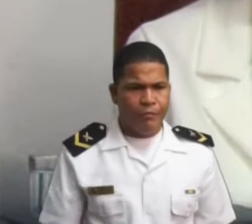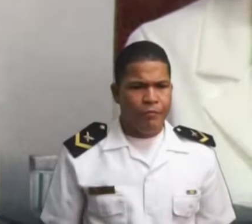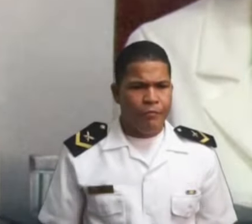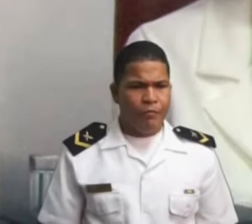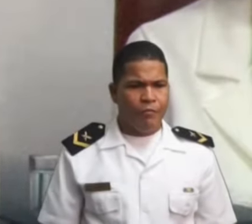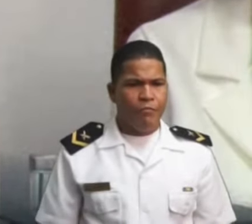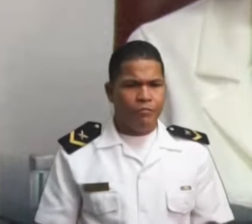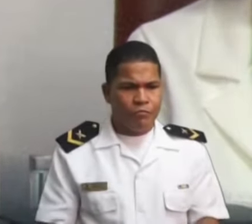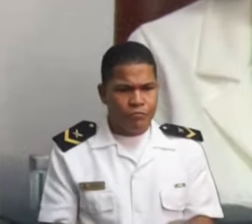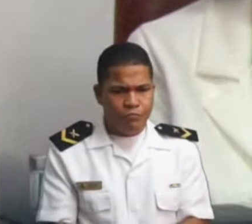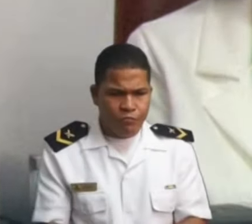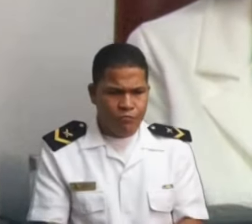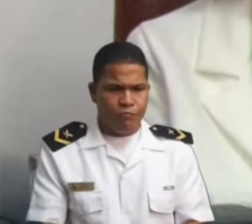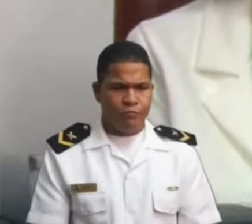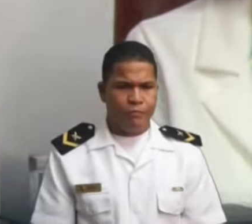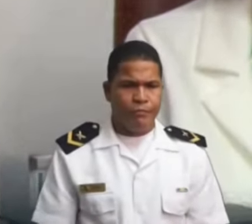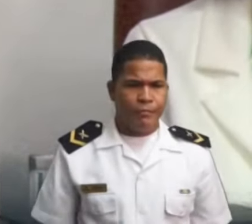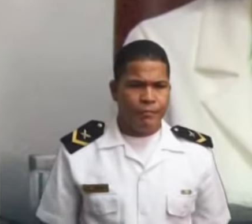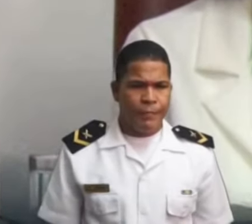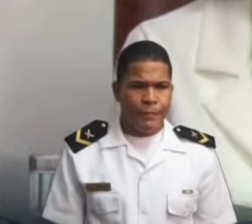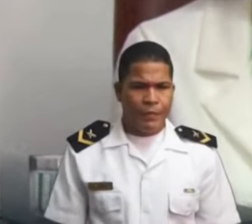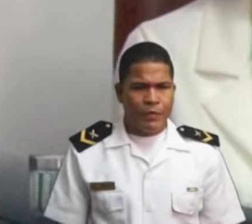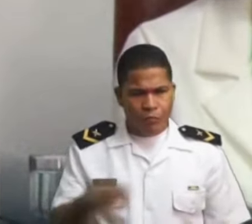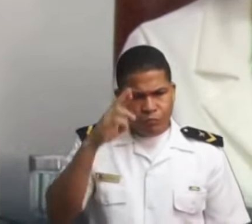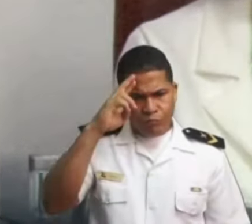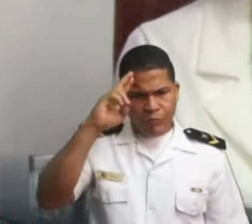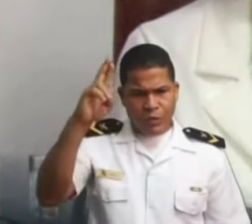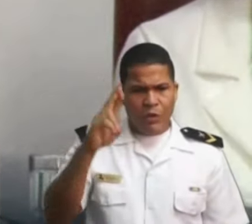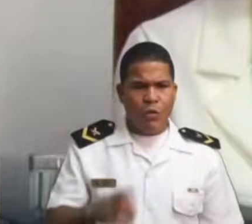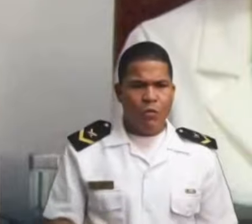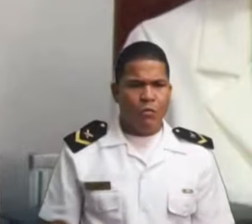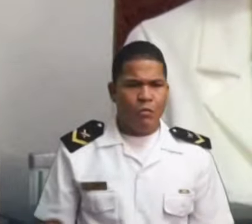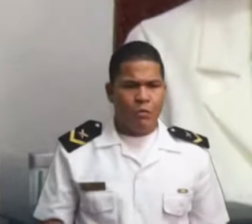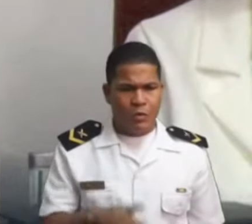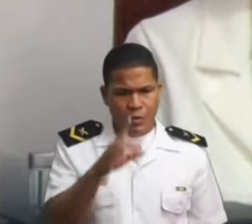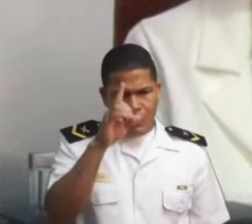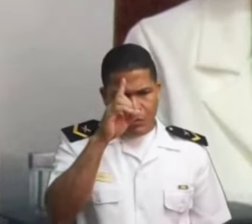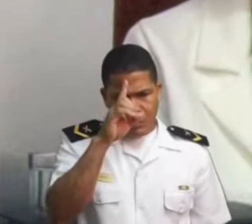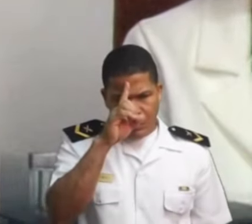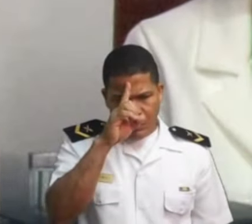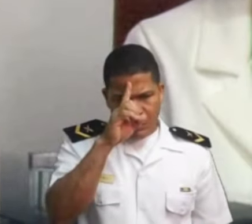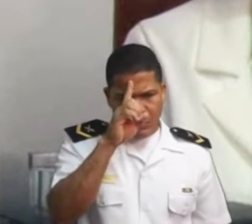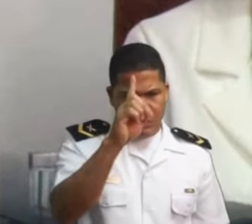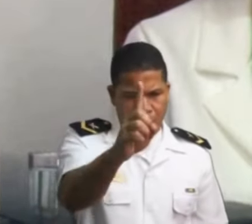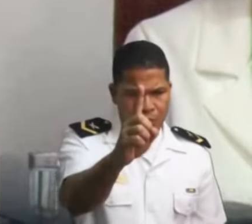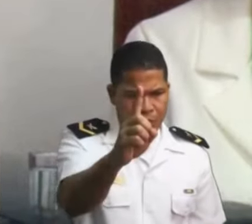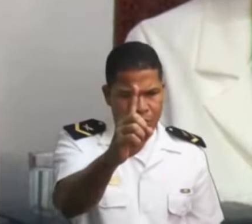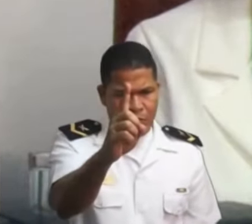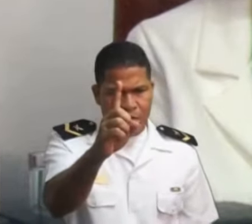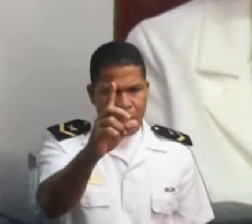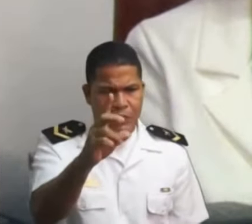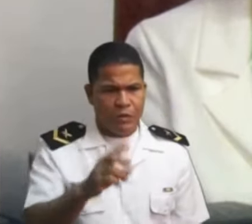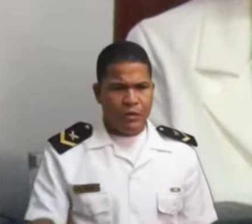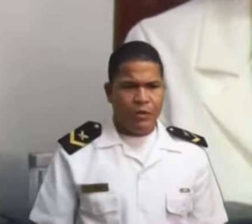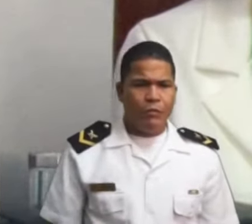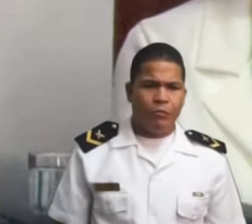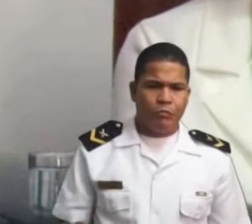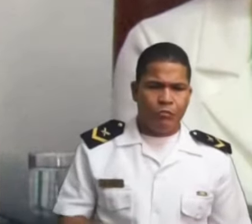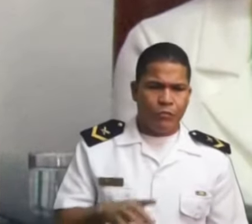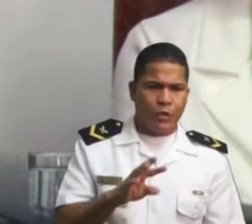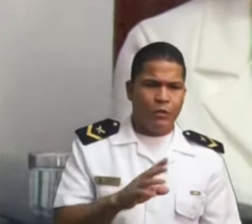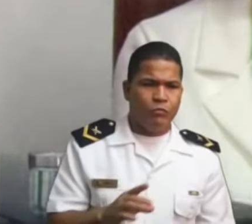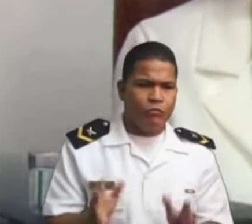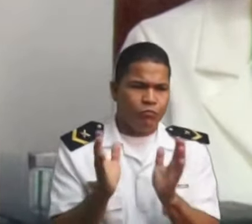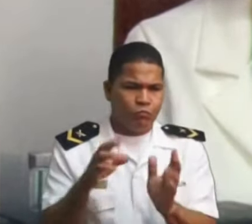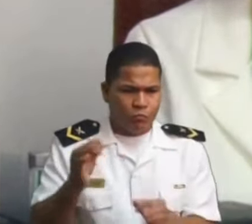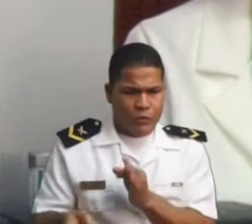Carlos Esteves; o senhor diretor da Procuradoria Especial da Marinha, vice-almirante Luiz Otávio